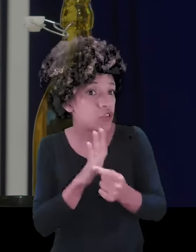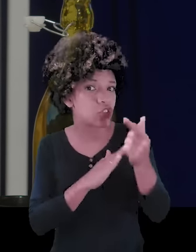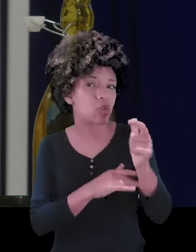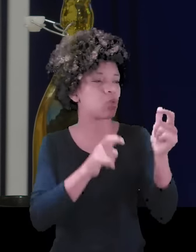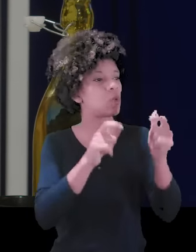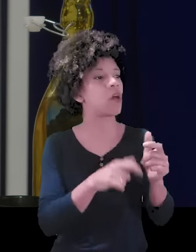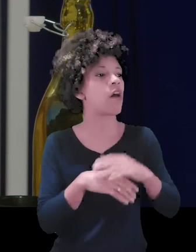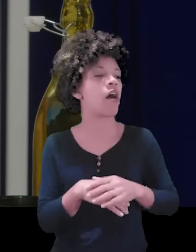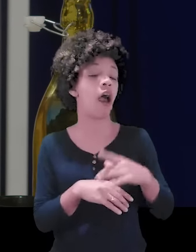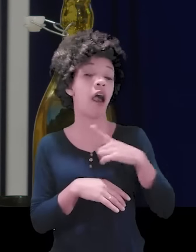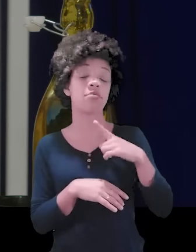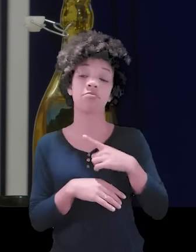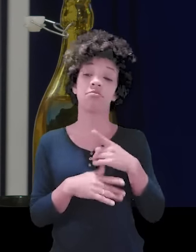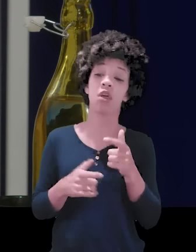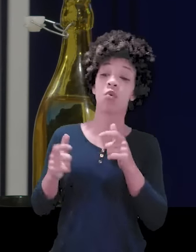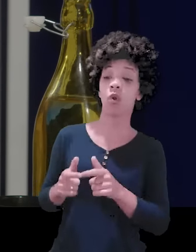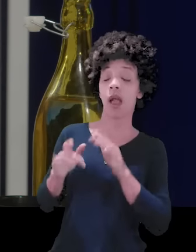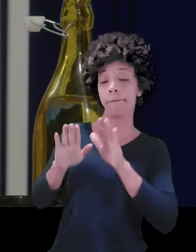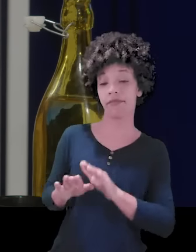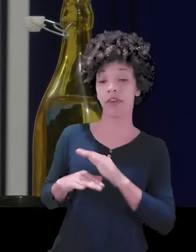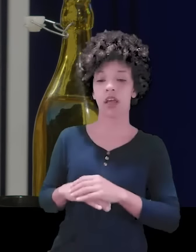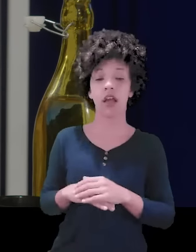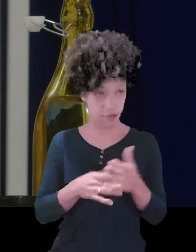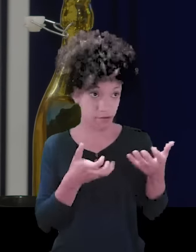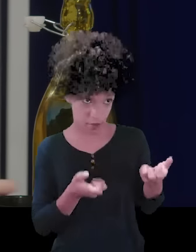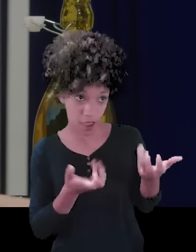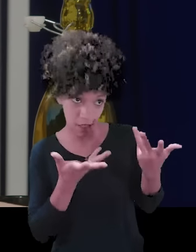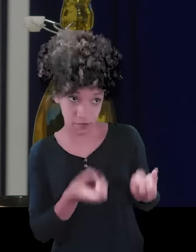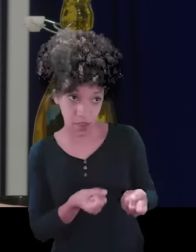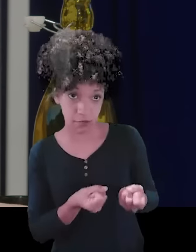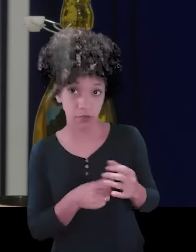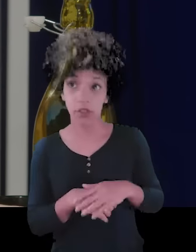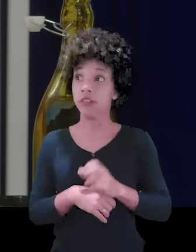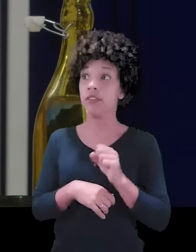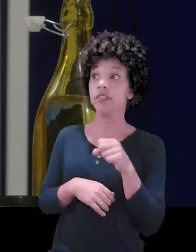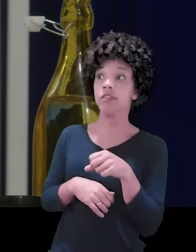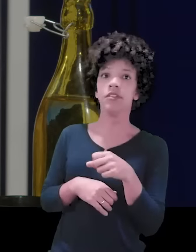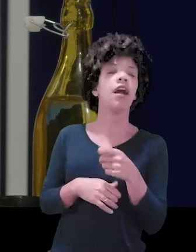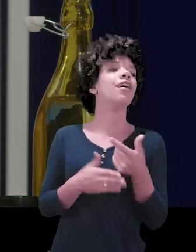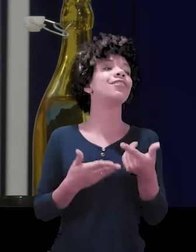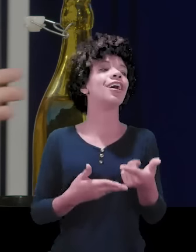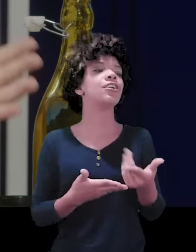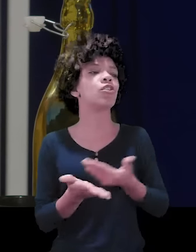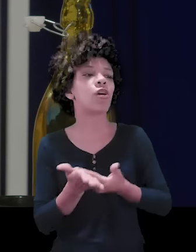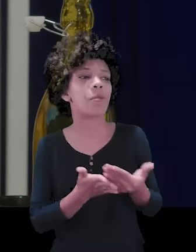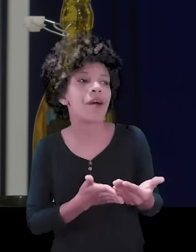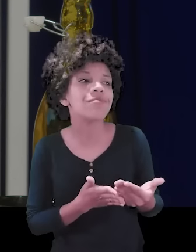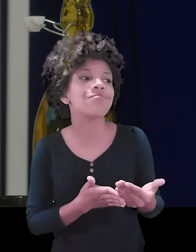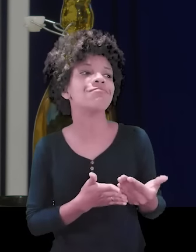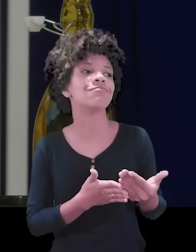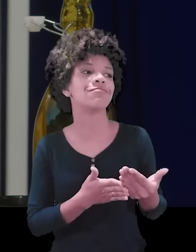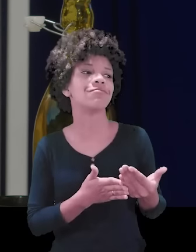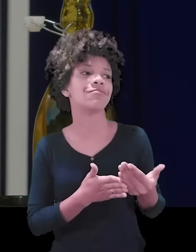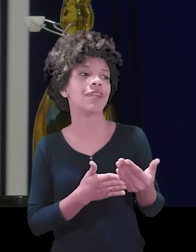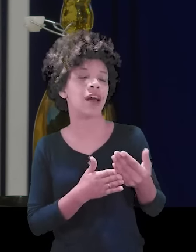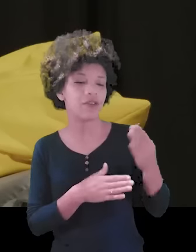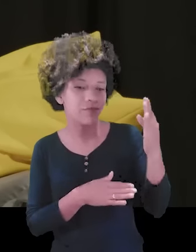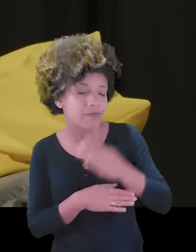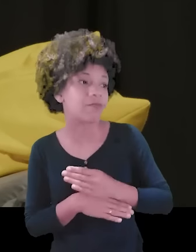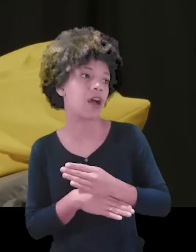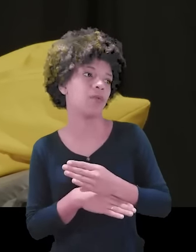aí chega alguém aqui para tem lugar para você ficar quer Ah entendeu E aí Tira essas pessoas